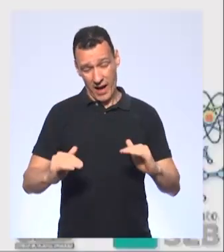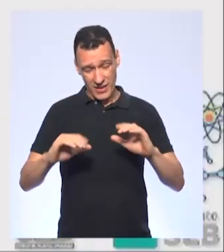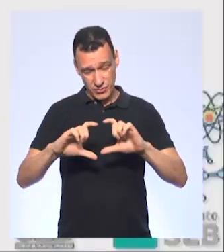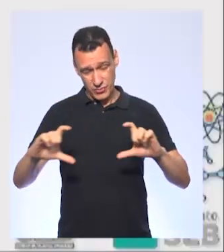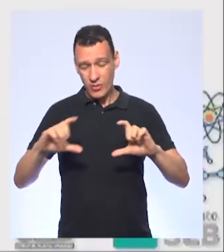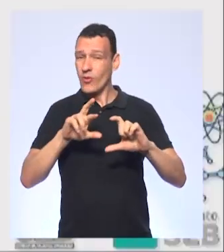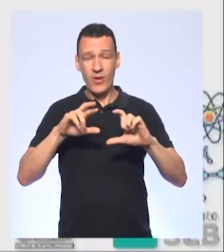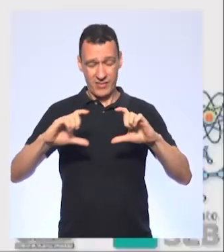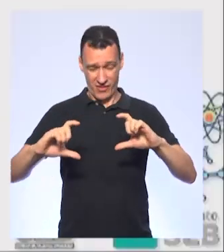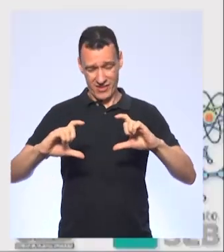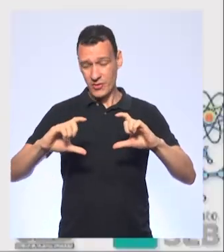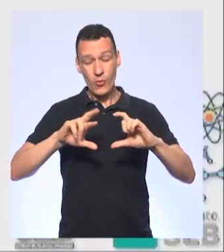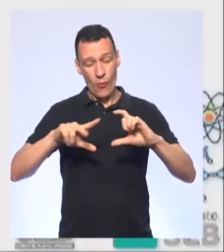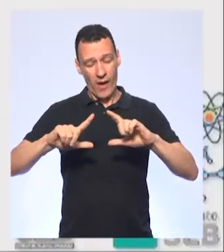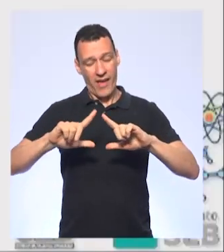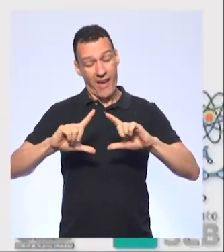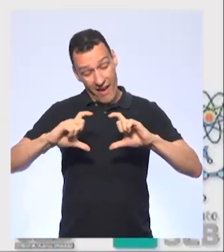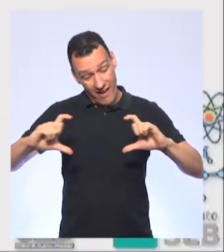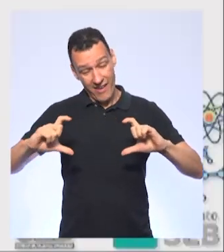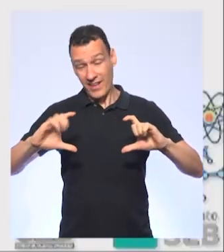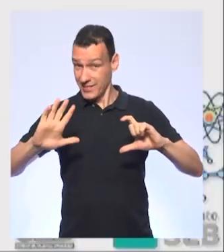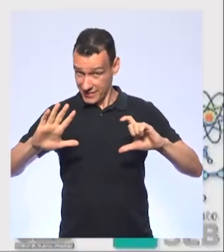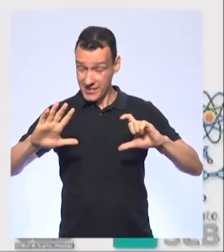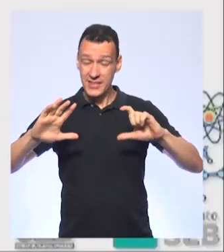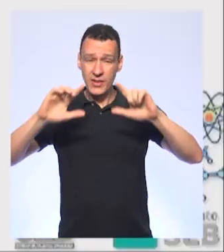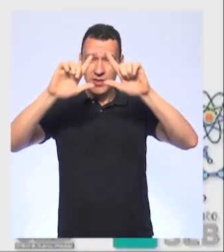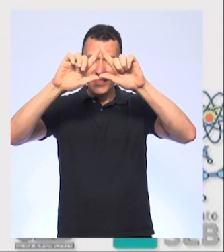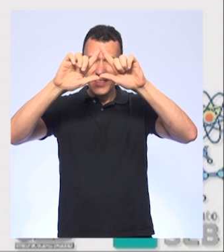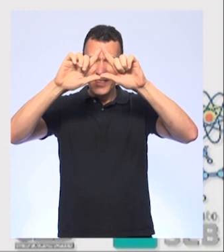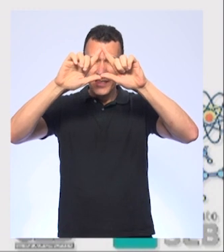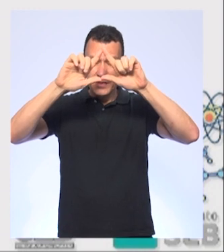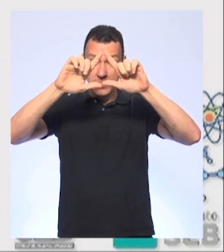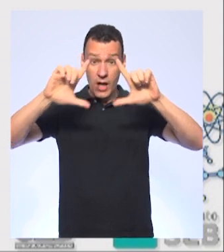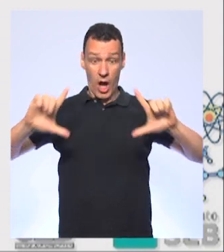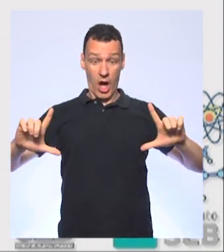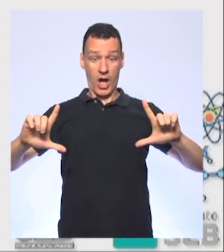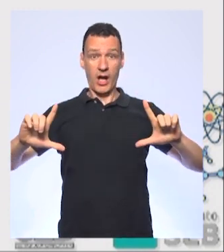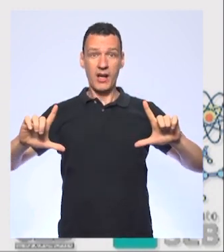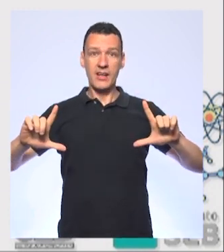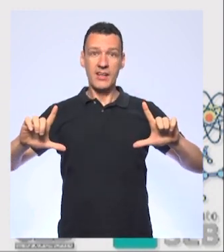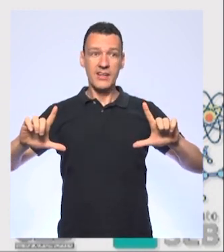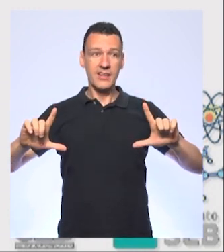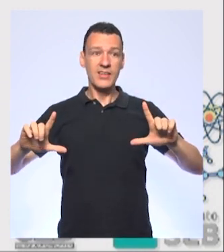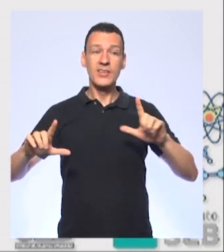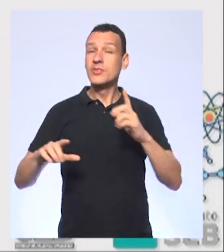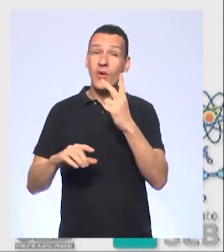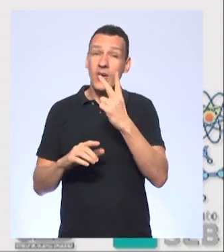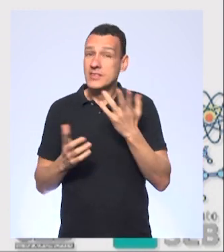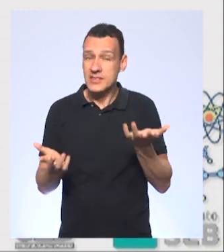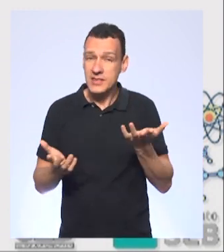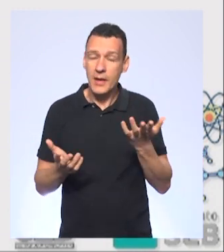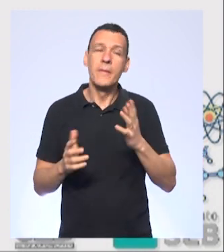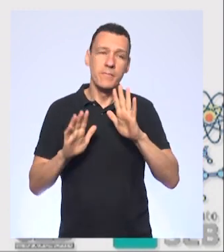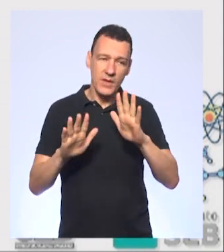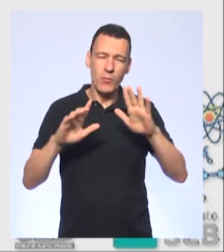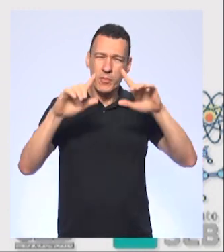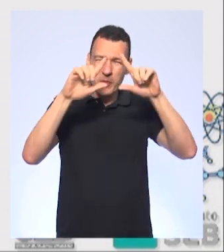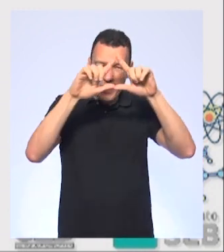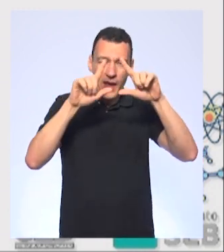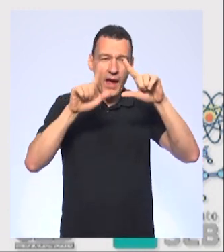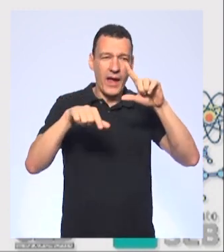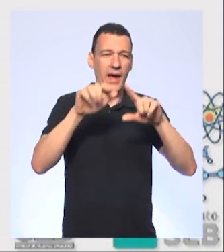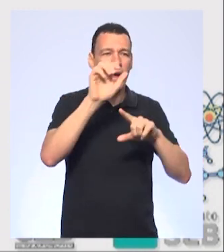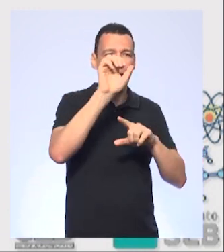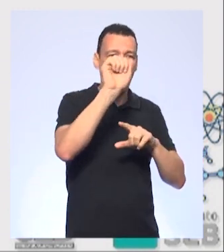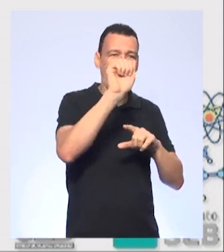Então, observe que na tela existem somente 2 triângulos. Esse triângulo pequenininho chamado ADE